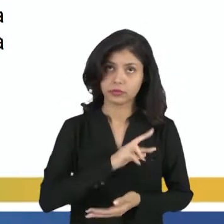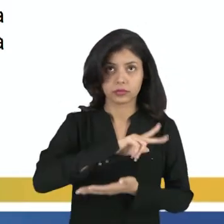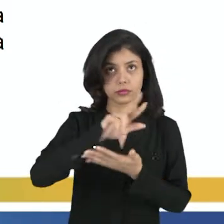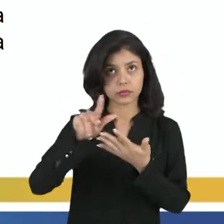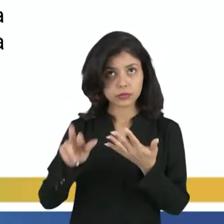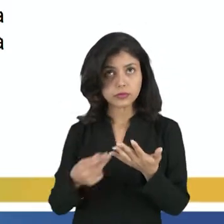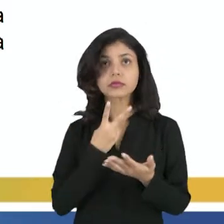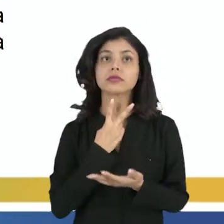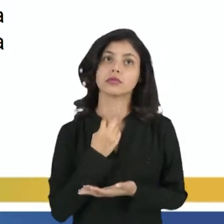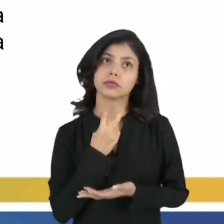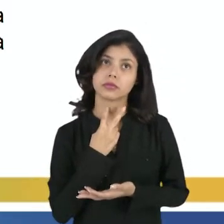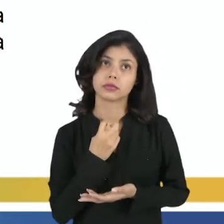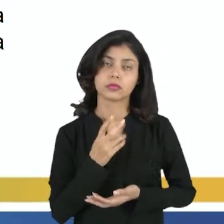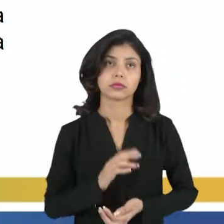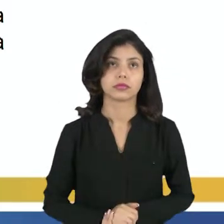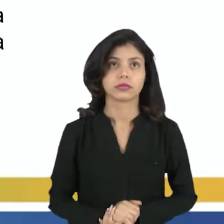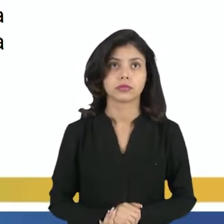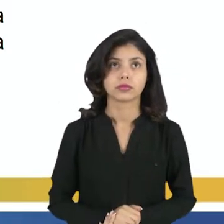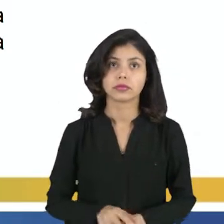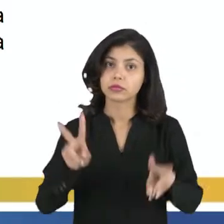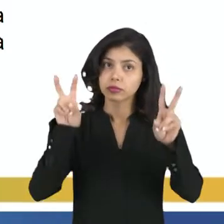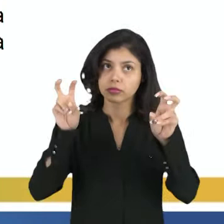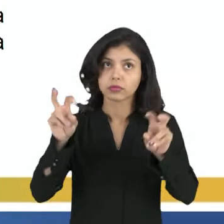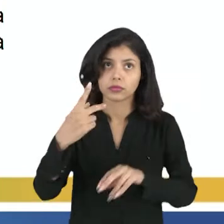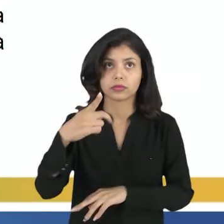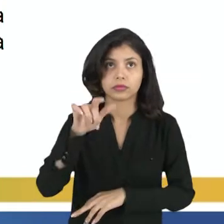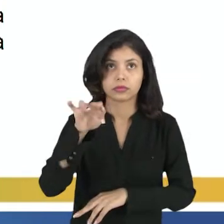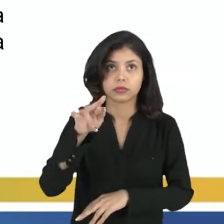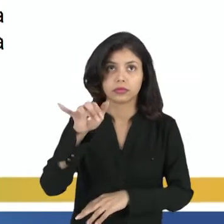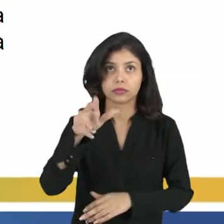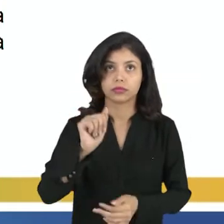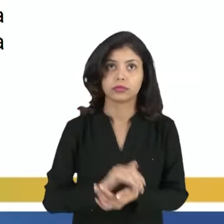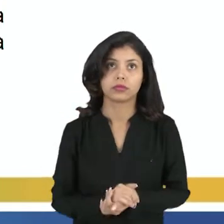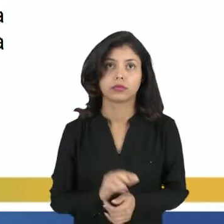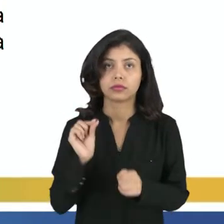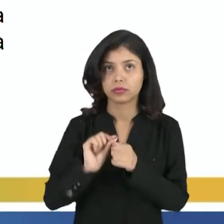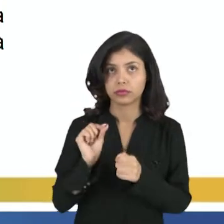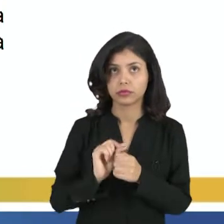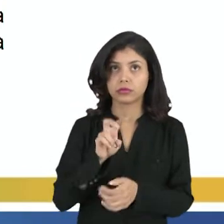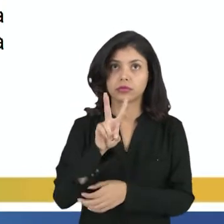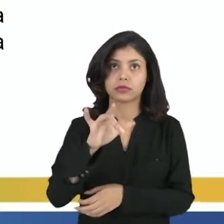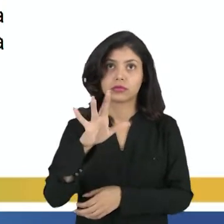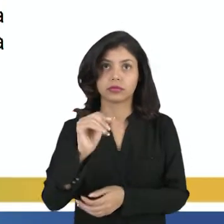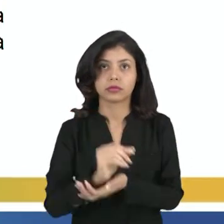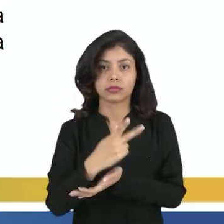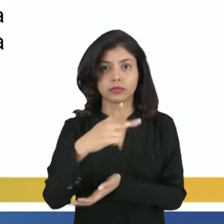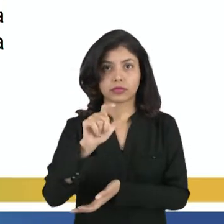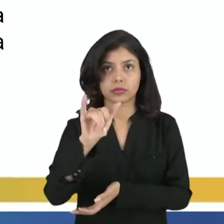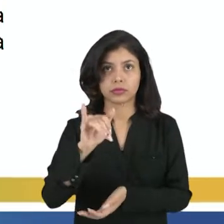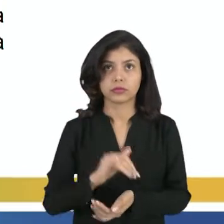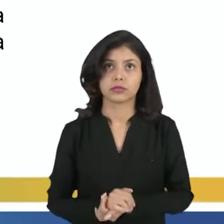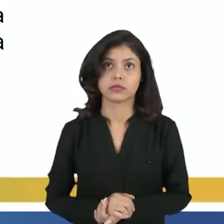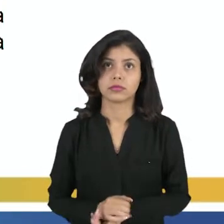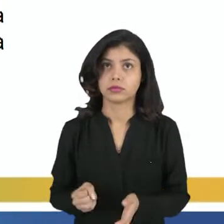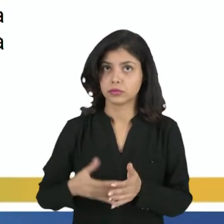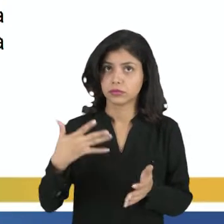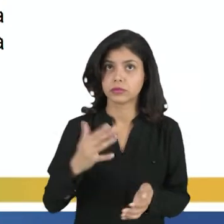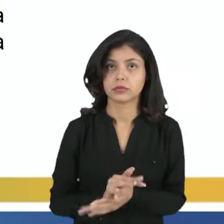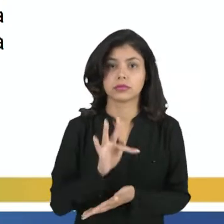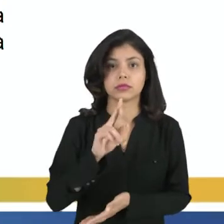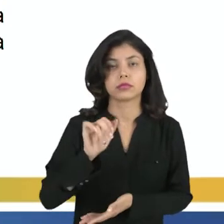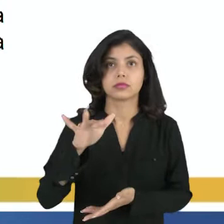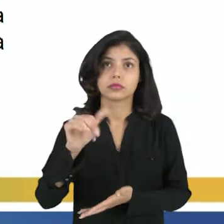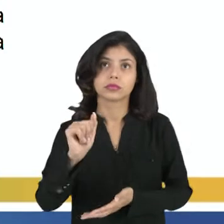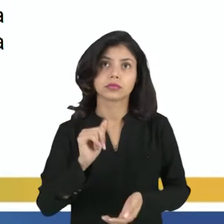em que estão presentes várias vozes. O termo polifonia é formado pelos vocábulos poli, que quer dizer